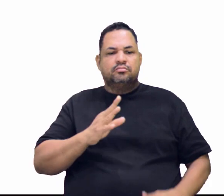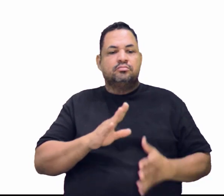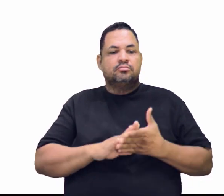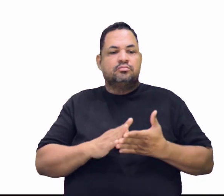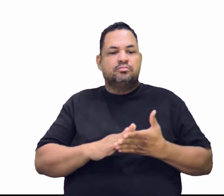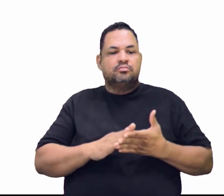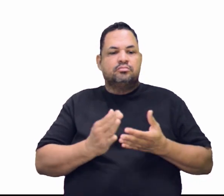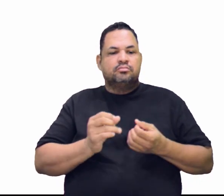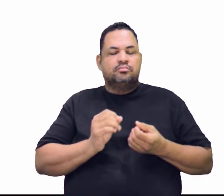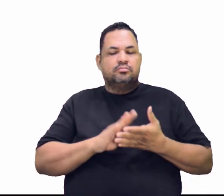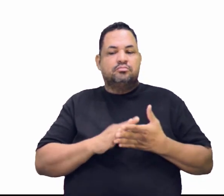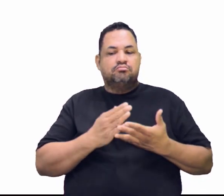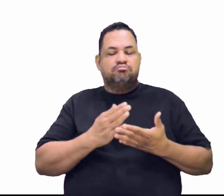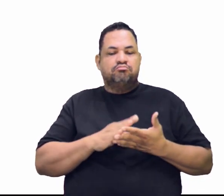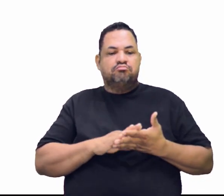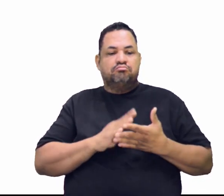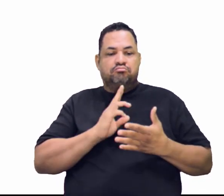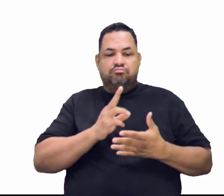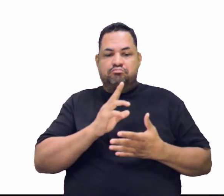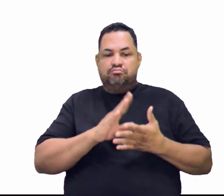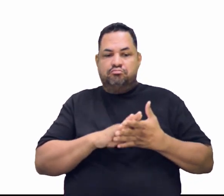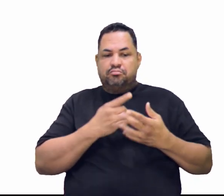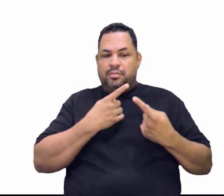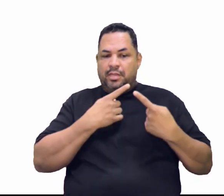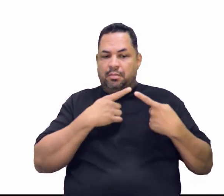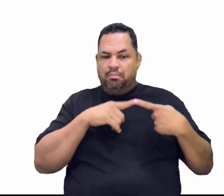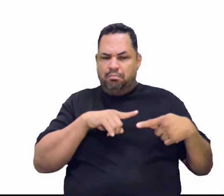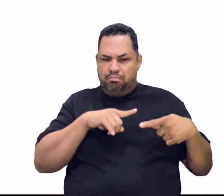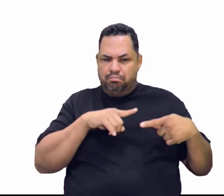sob constante ameaça.